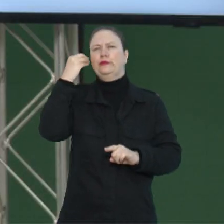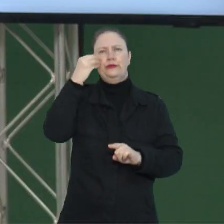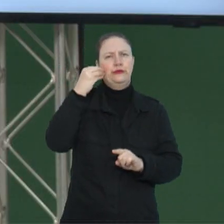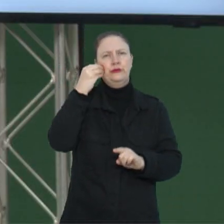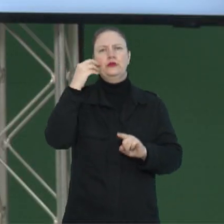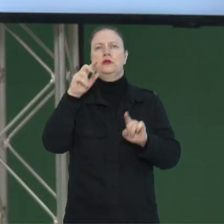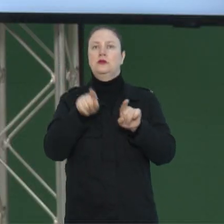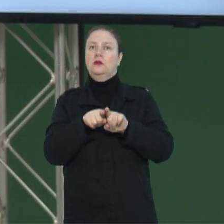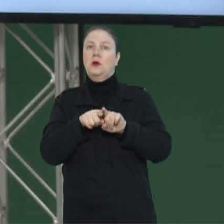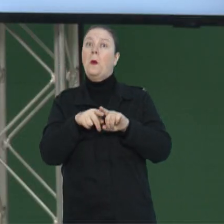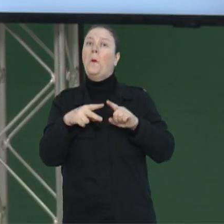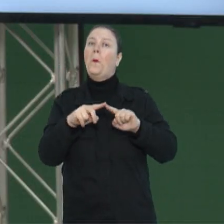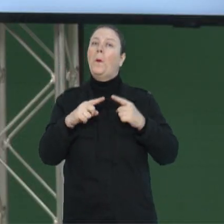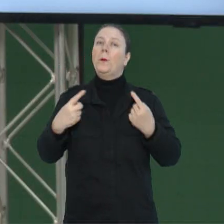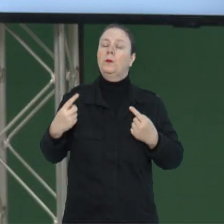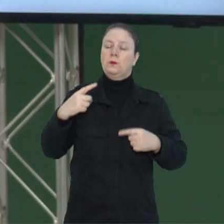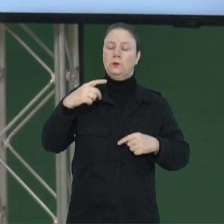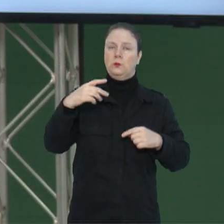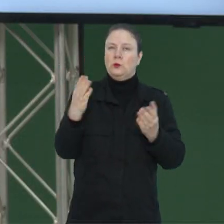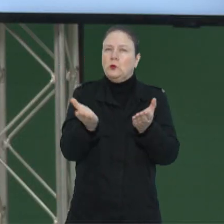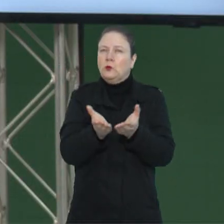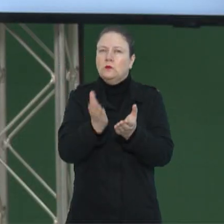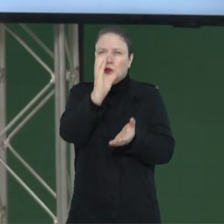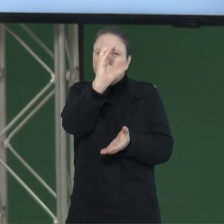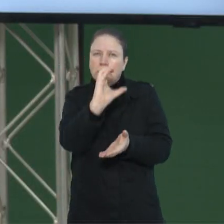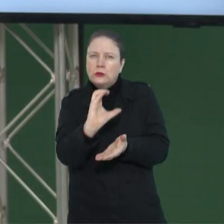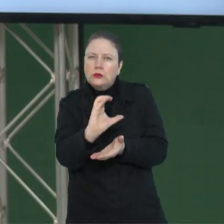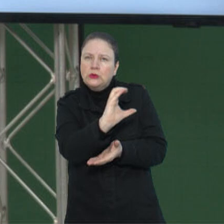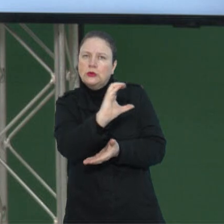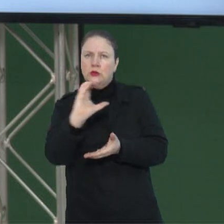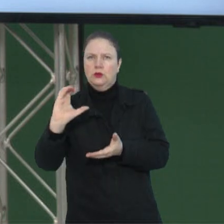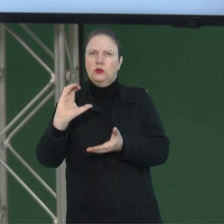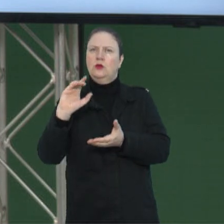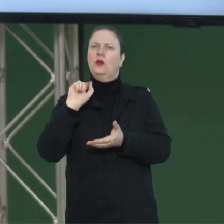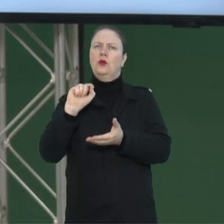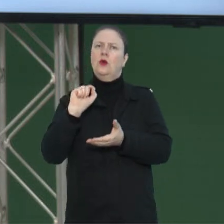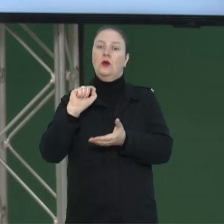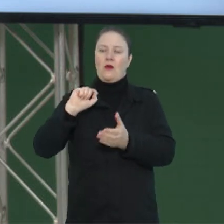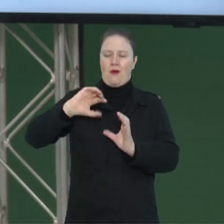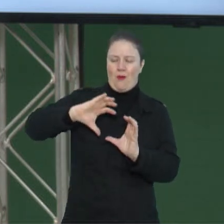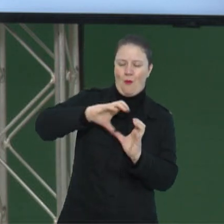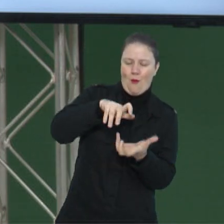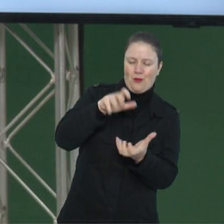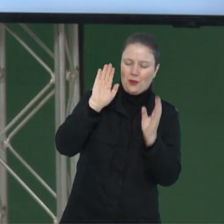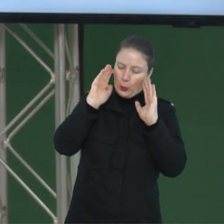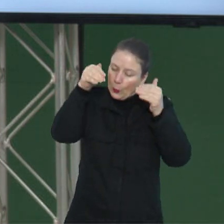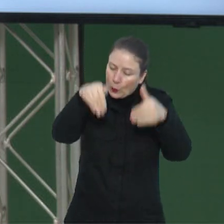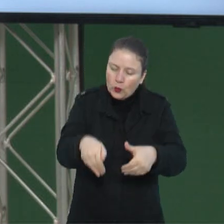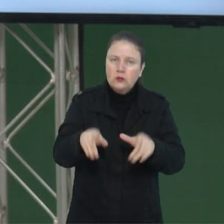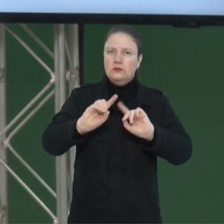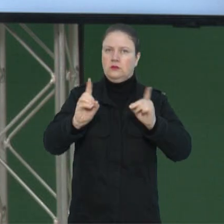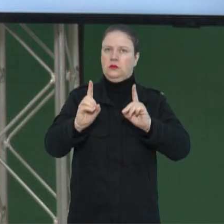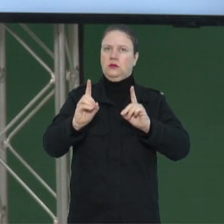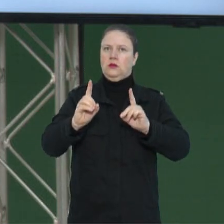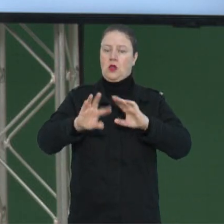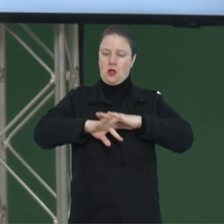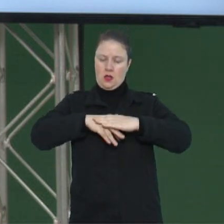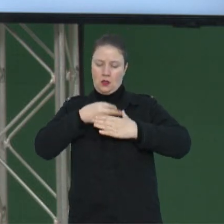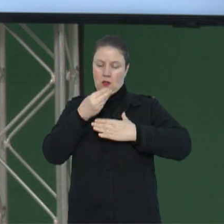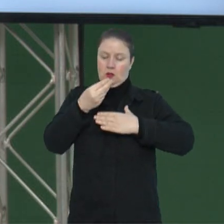no cristianismo, a ética tem uma finalidade que não é para esse mundo, né? O agir do ser humano tem uma